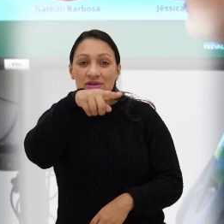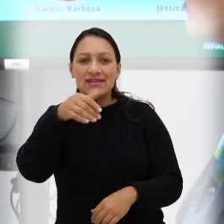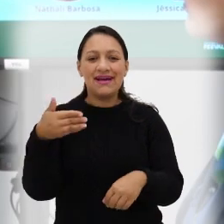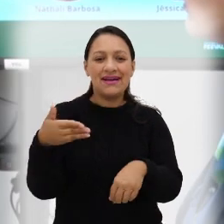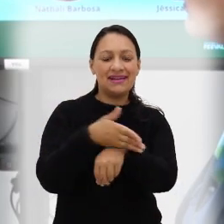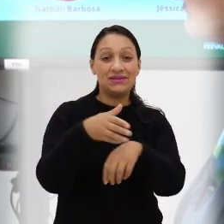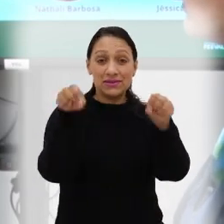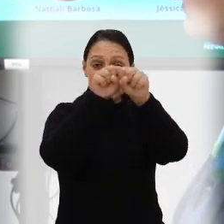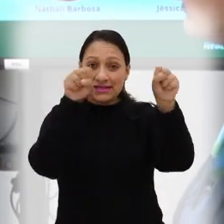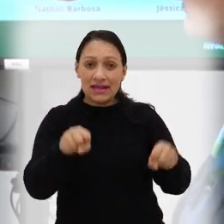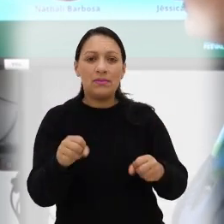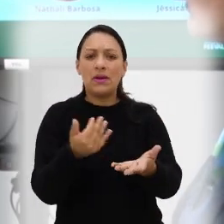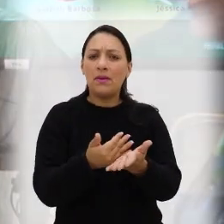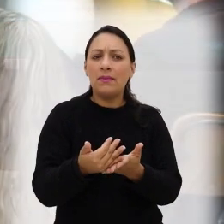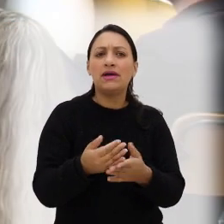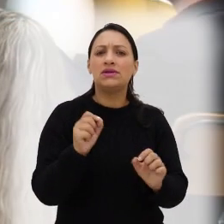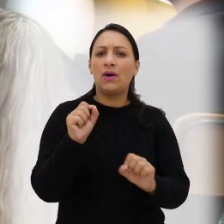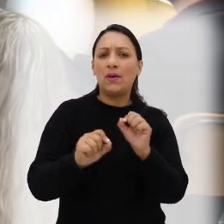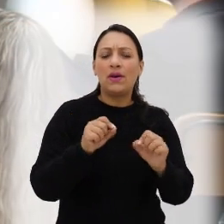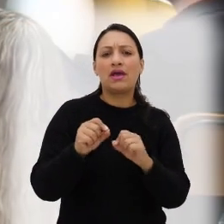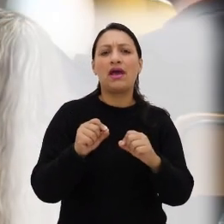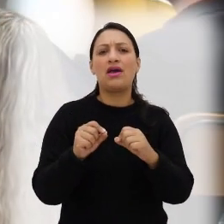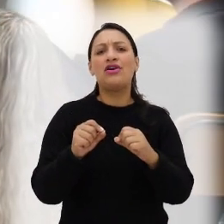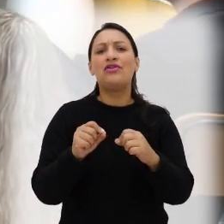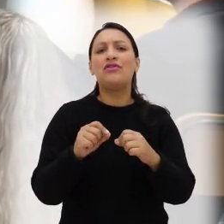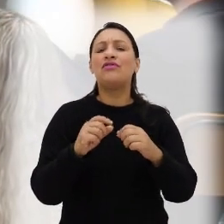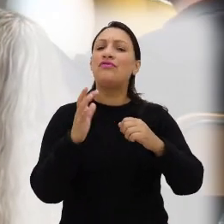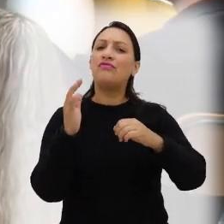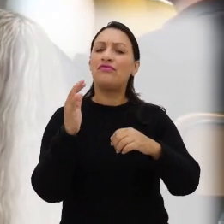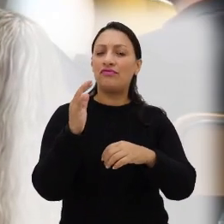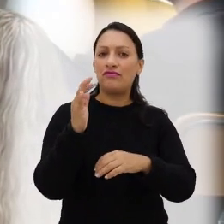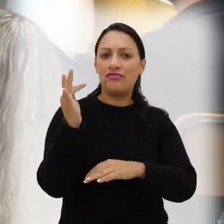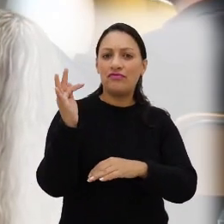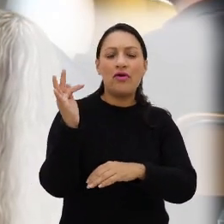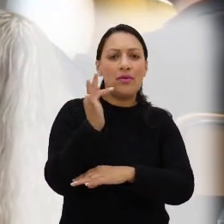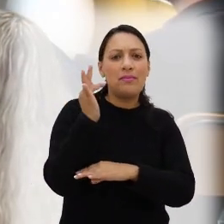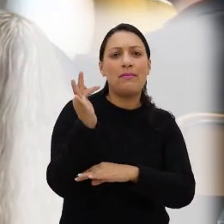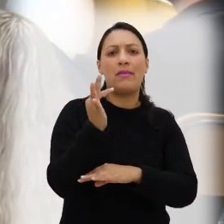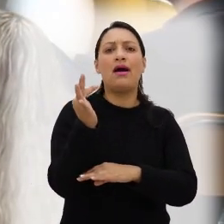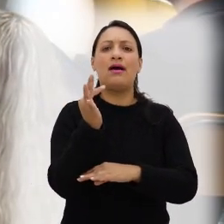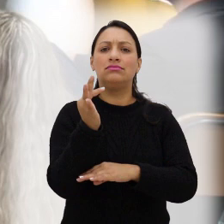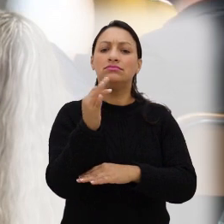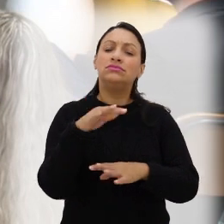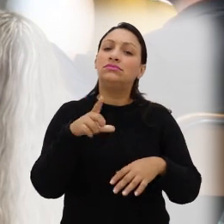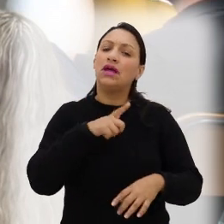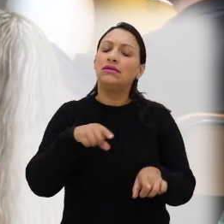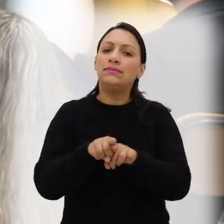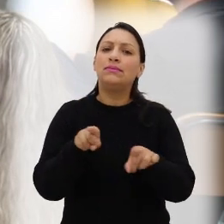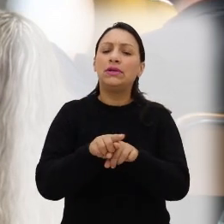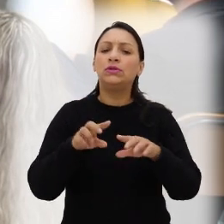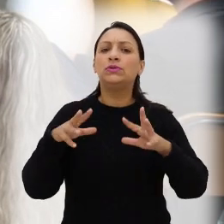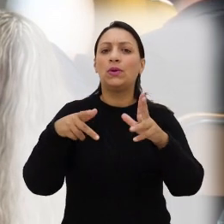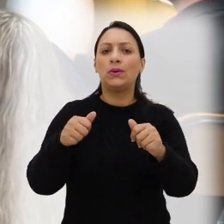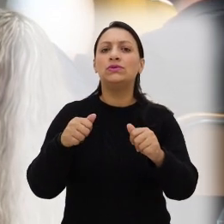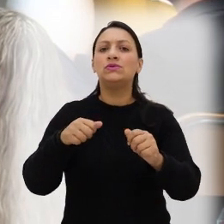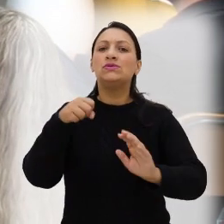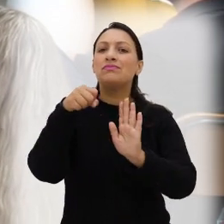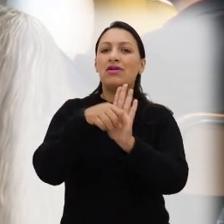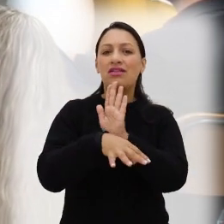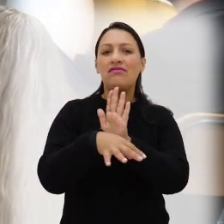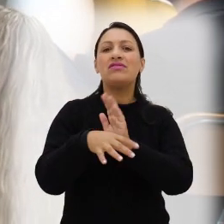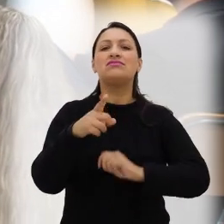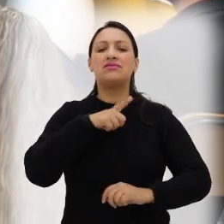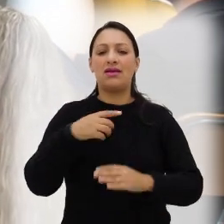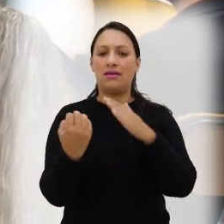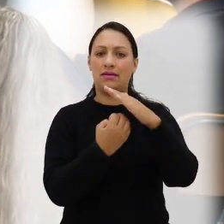ecossistema e formalizando o processo com aceleração, vocês vão ter todos os benefícios que as nossas empresas têm também. Então, fiquem à vontade